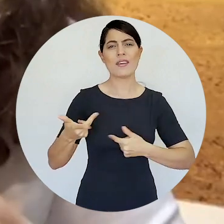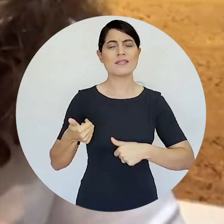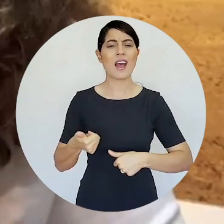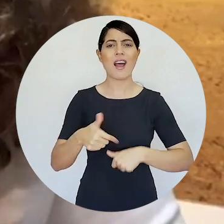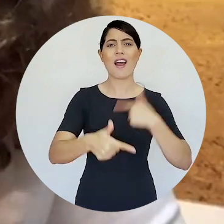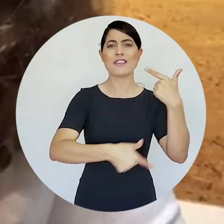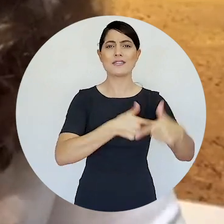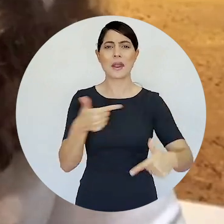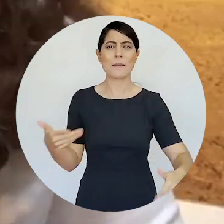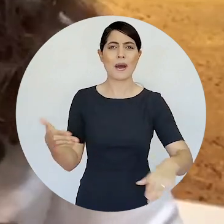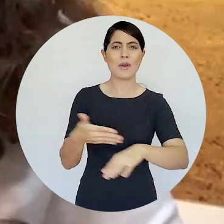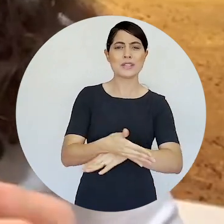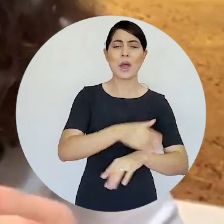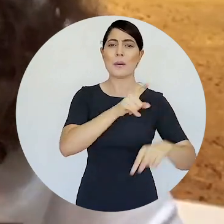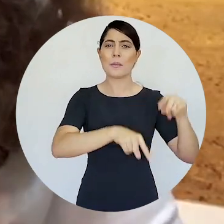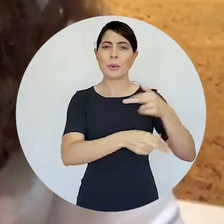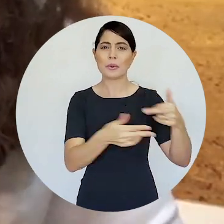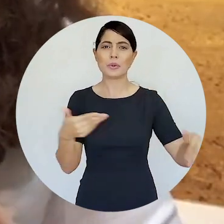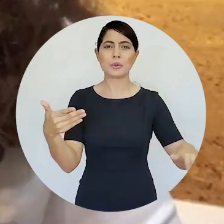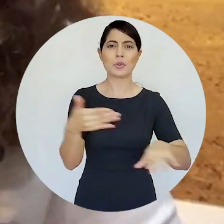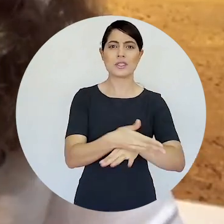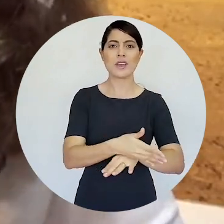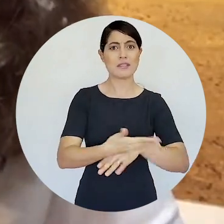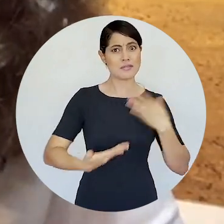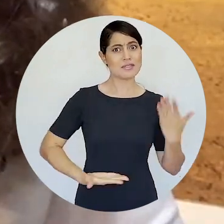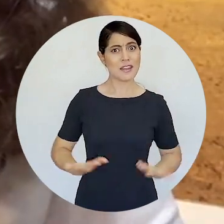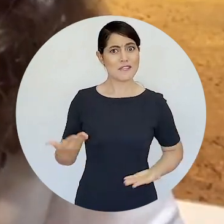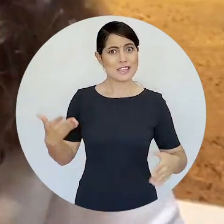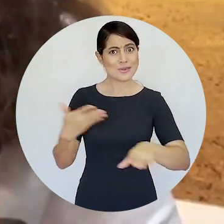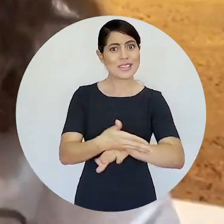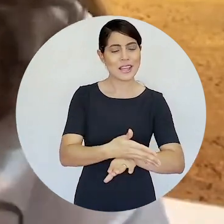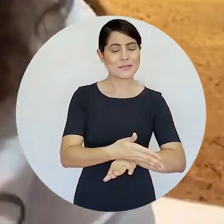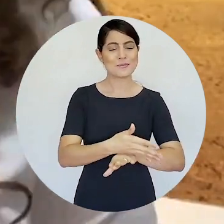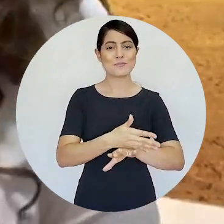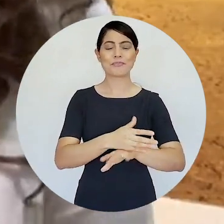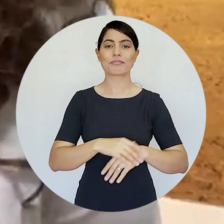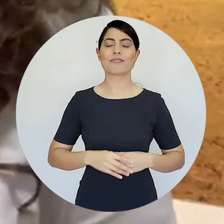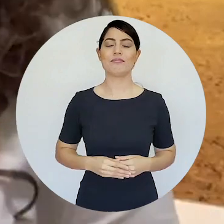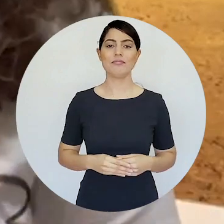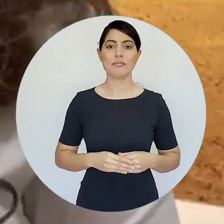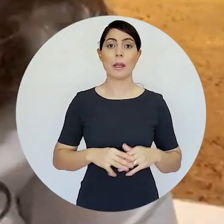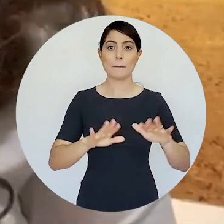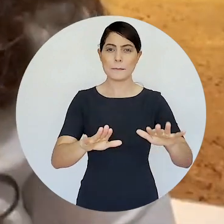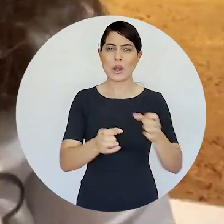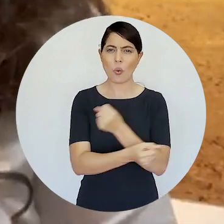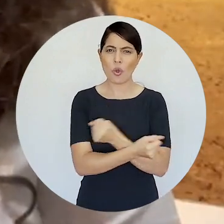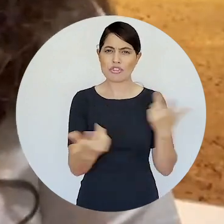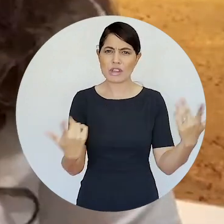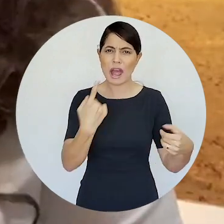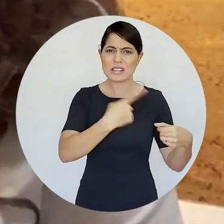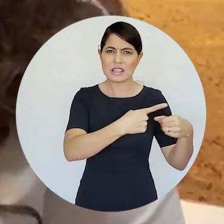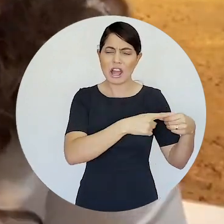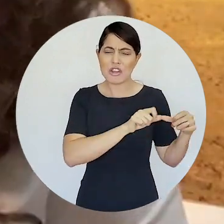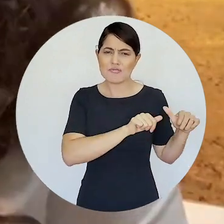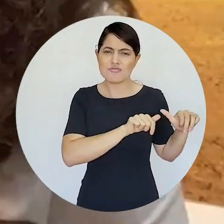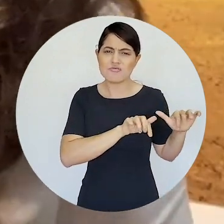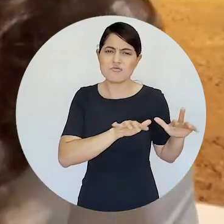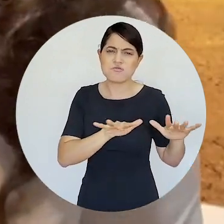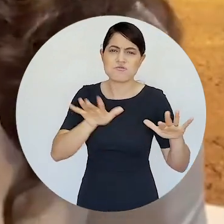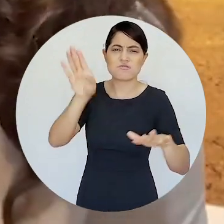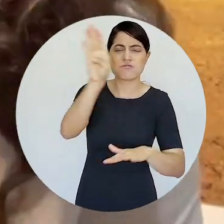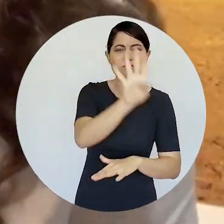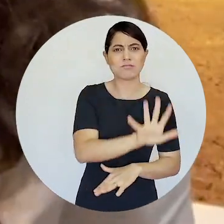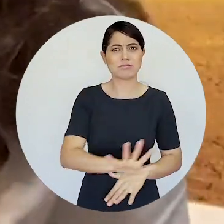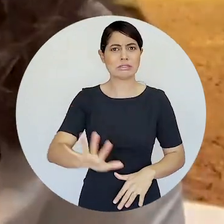ao mercado de trabalho, produtos e serviços. Do ponto de vista ambiental, a urbanização crescente,